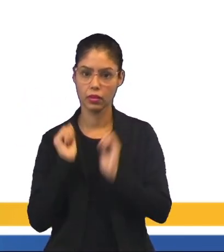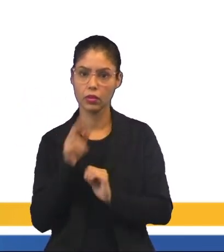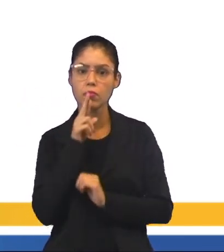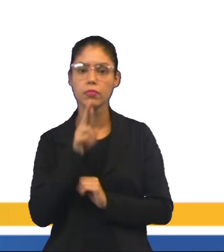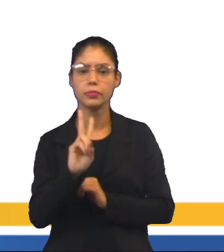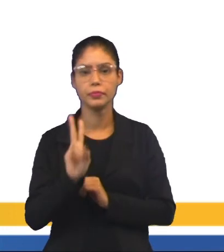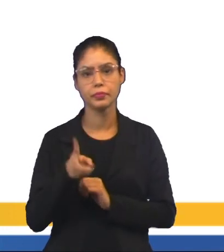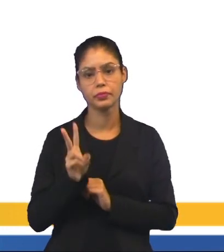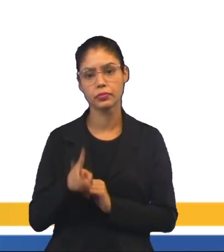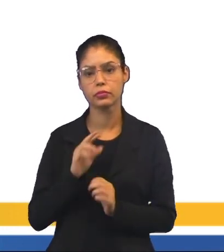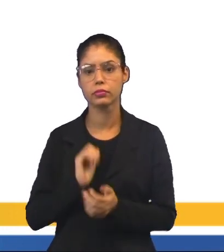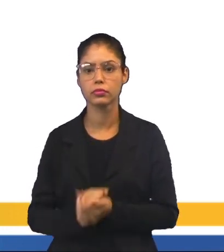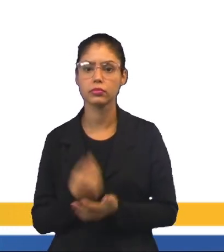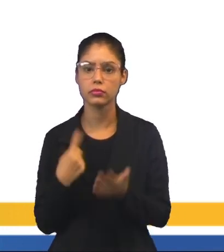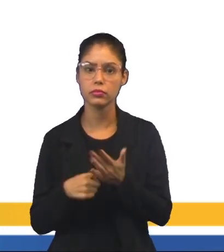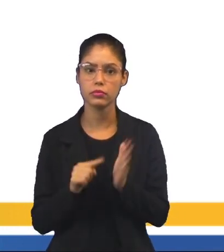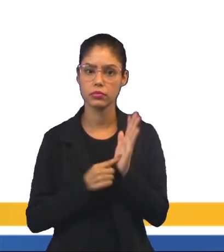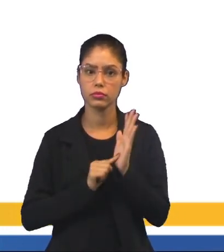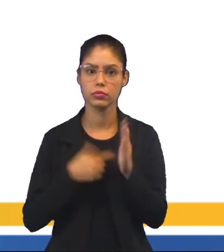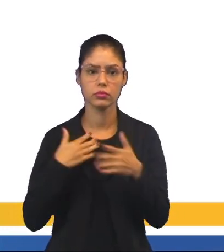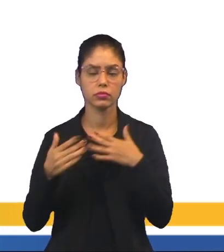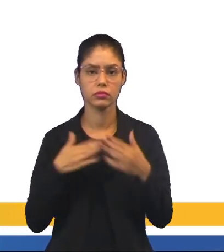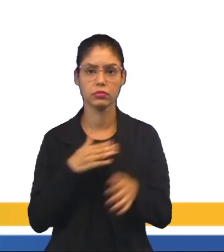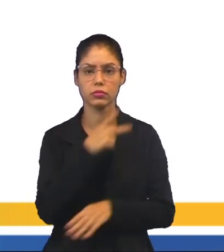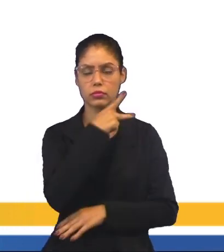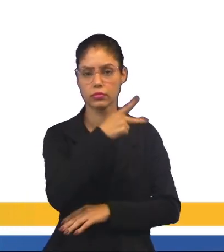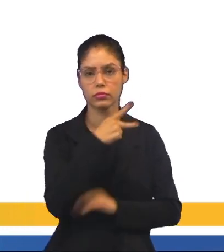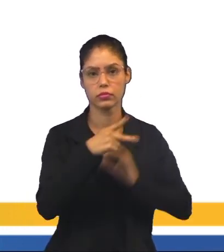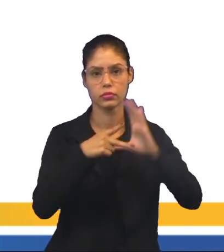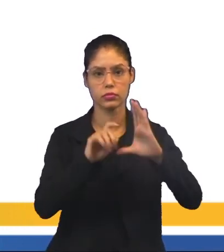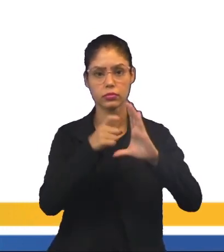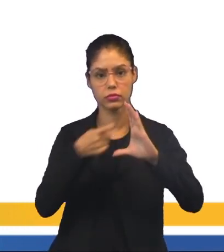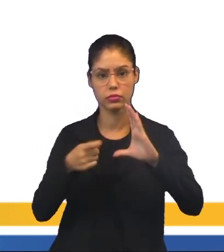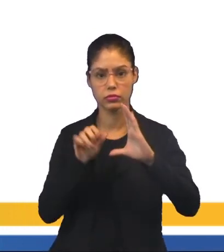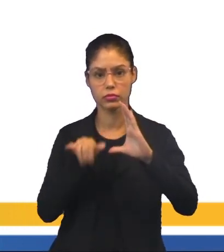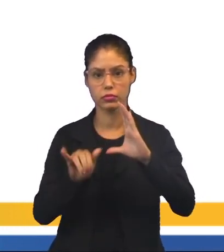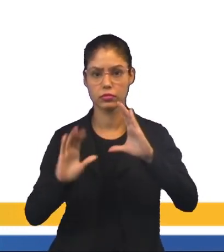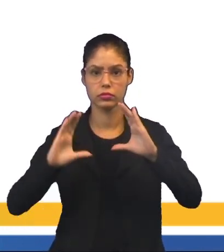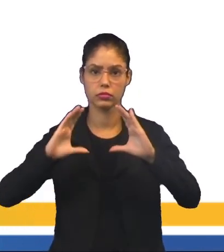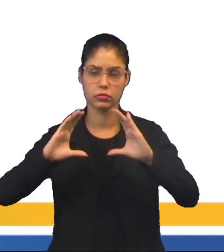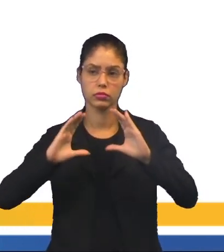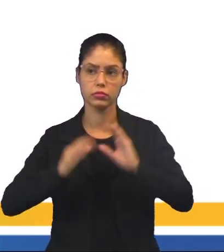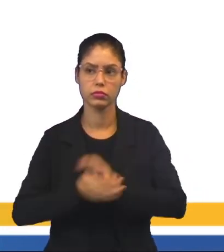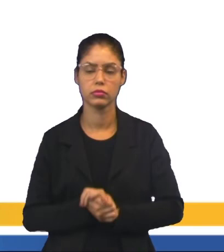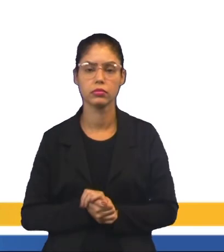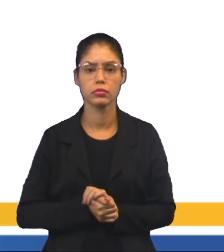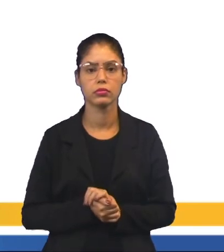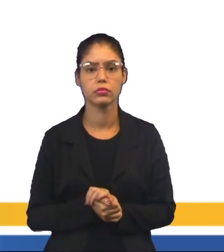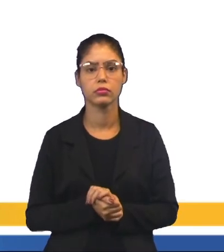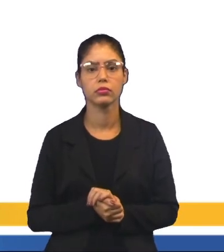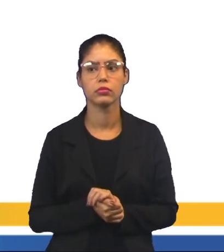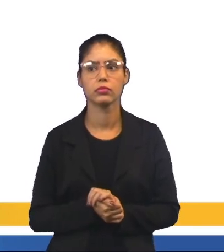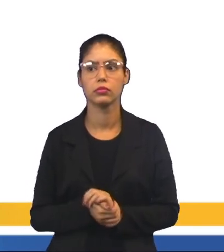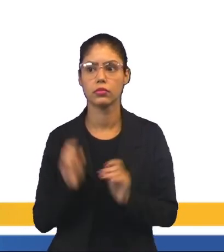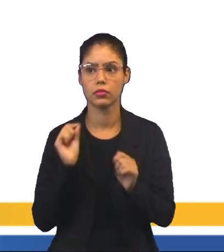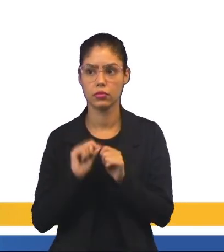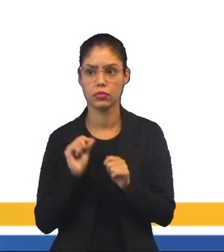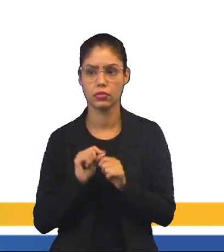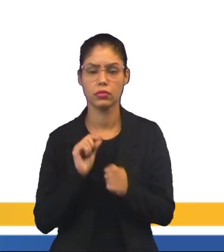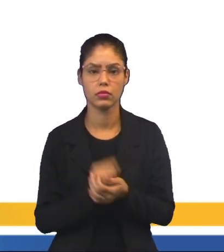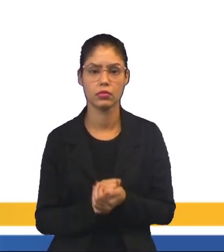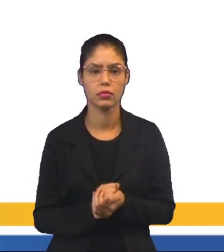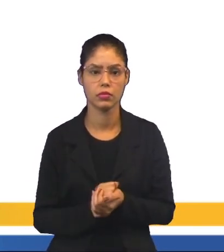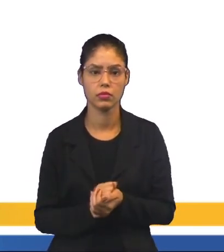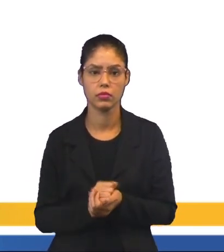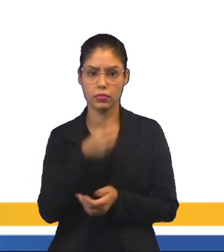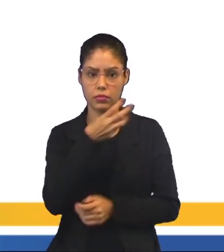chegar ao mesmo resultado, considerando um ponto qualquer do meu ponto xy e fazendo